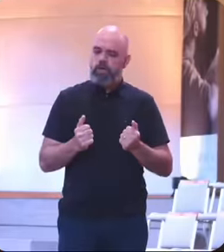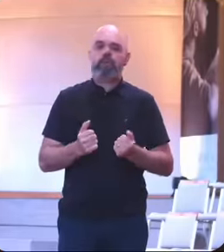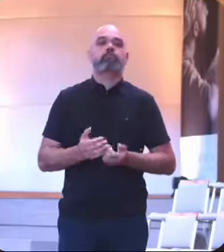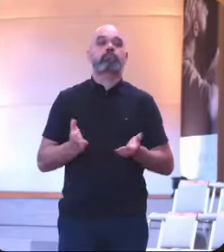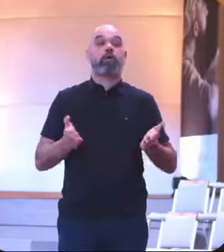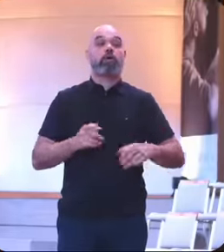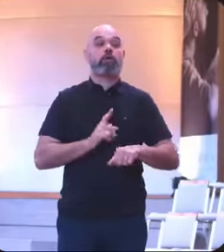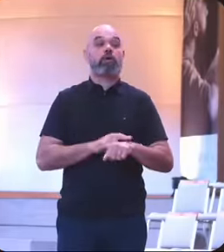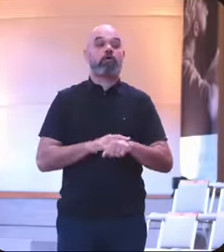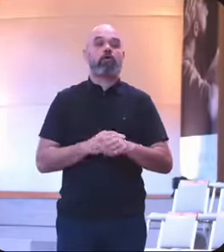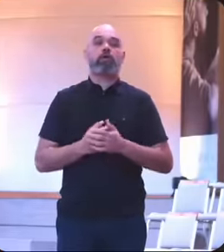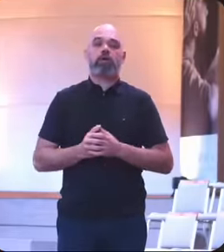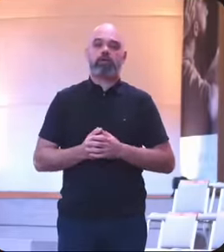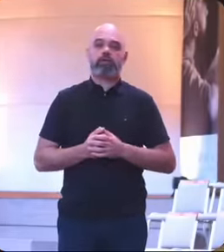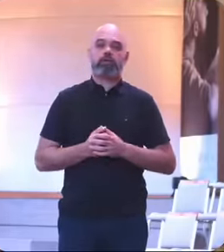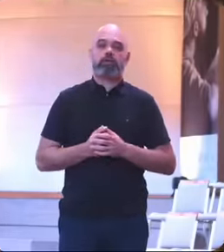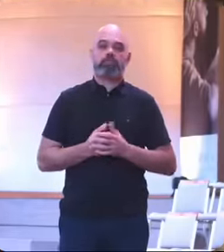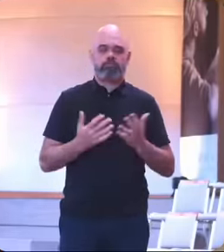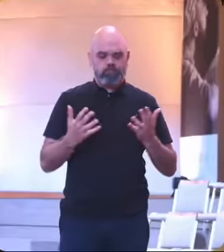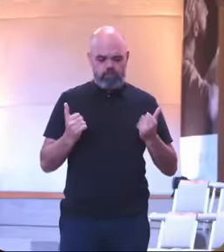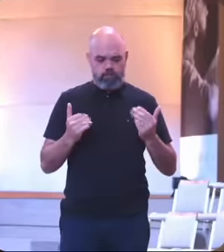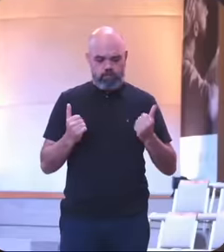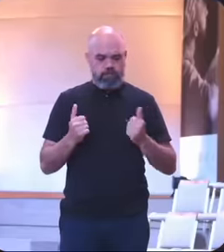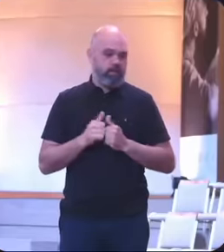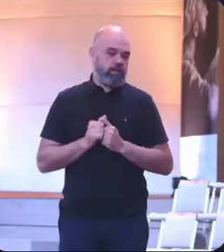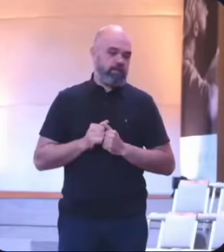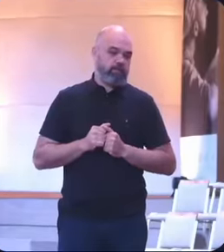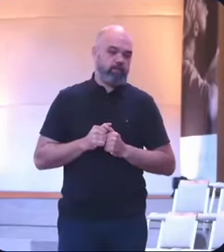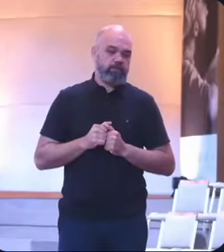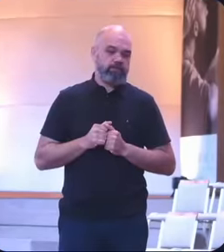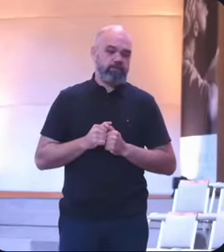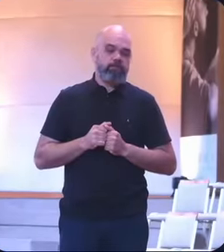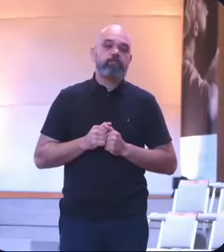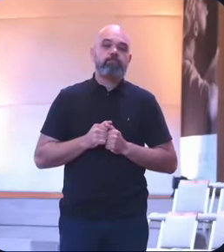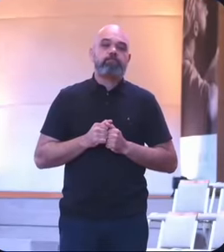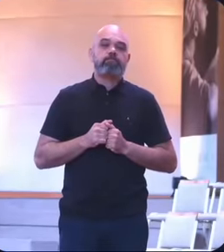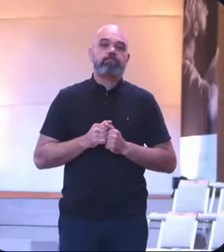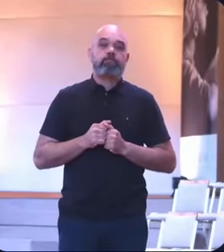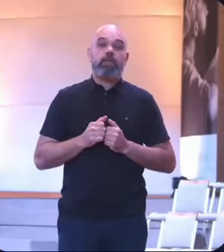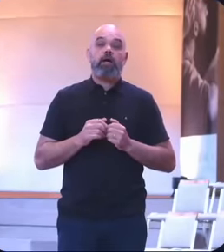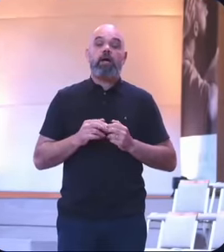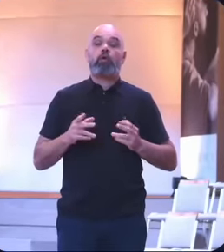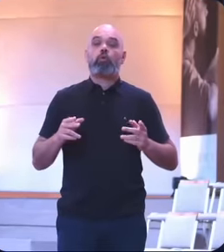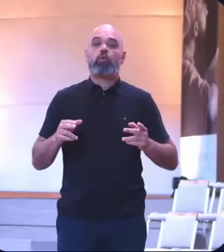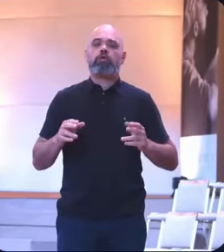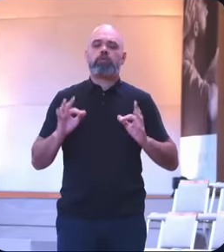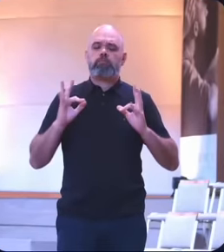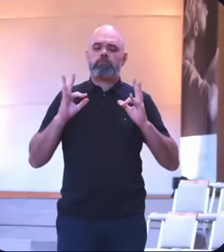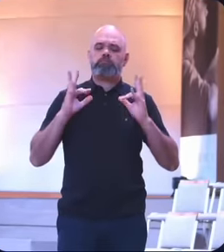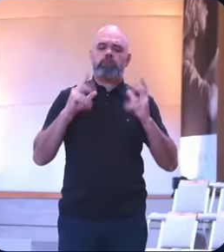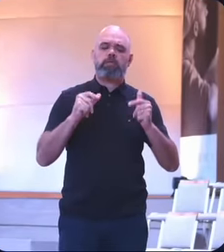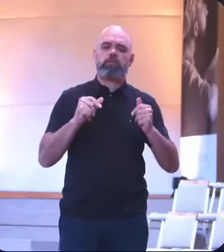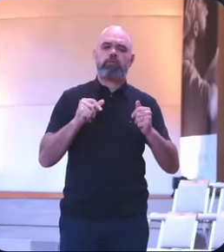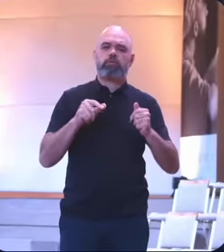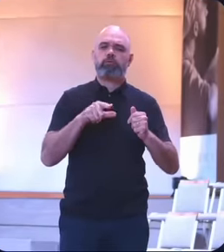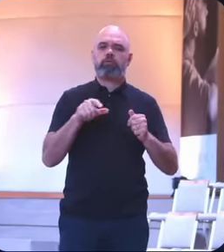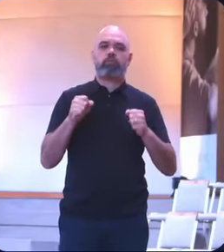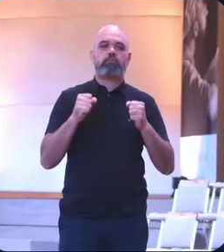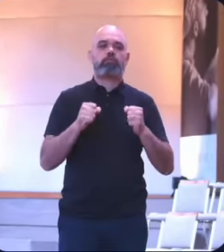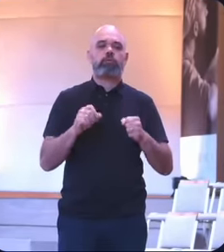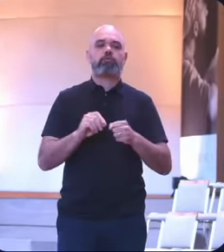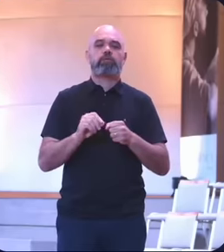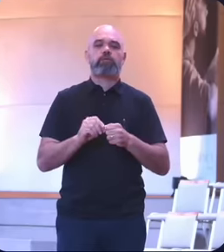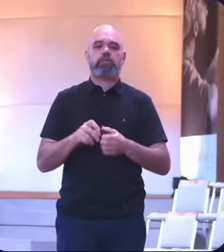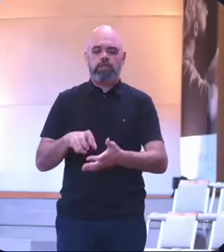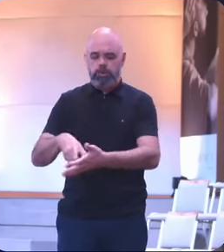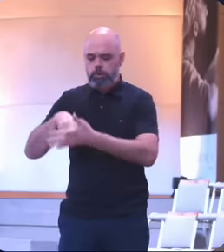É a coisa mais idiota que se pode fazer, é lutar com Deus. A coisa mais maravilhosa é se render para Ele. Então, se